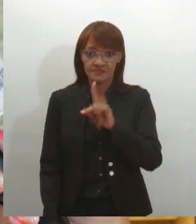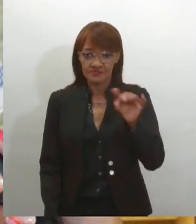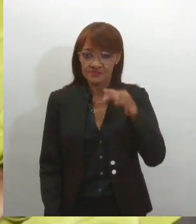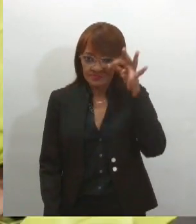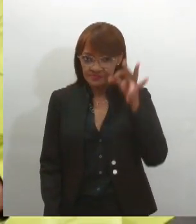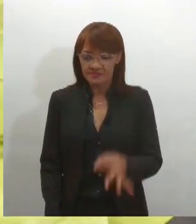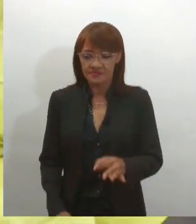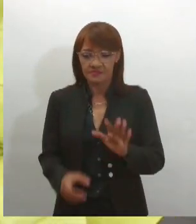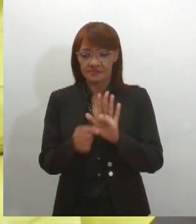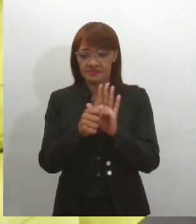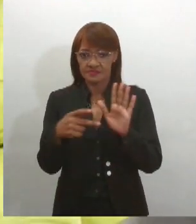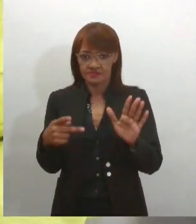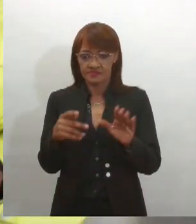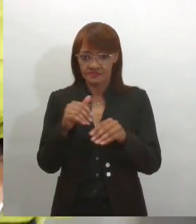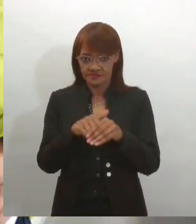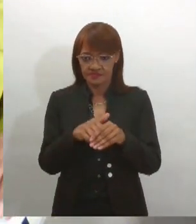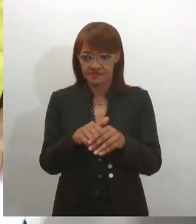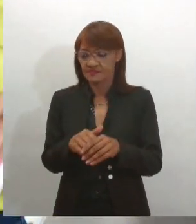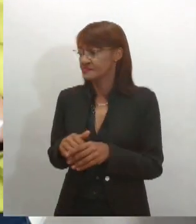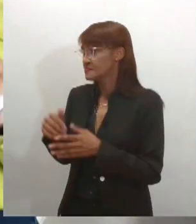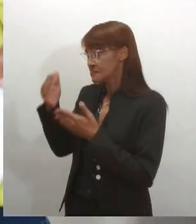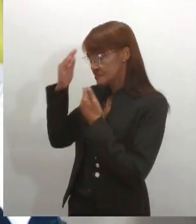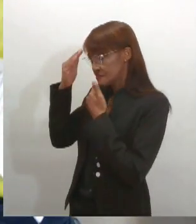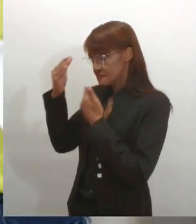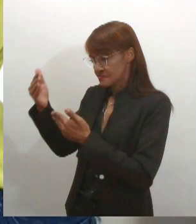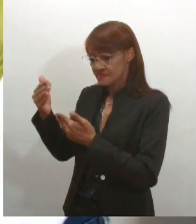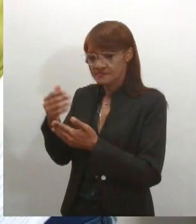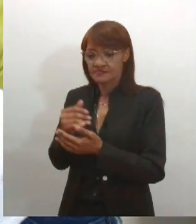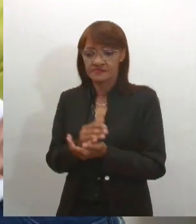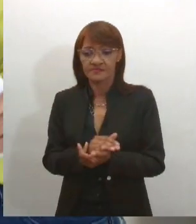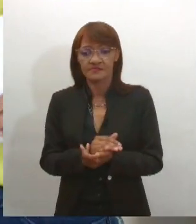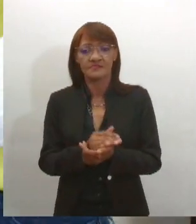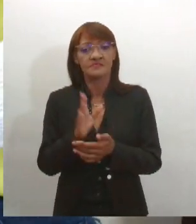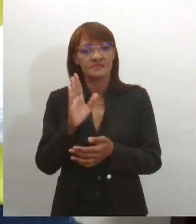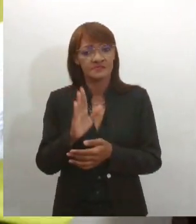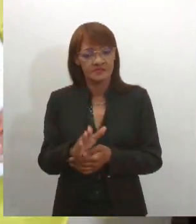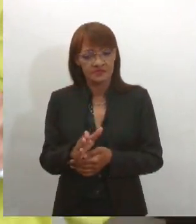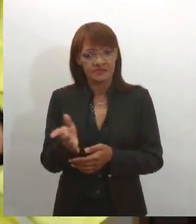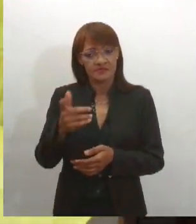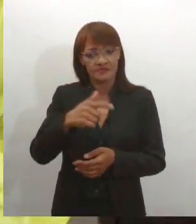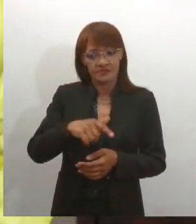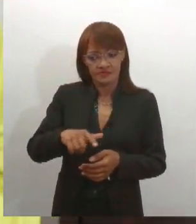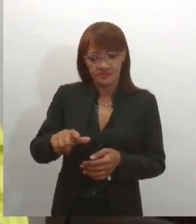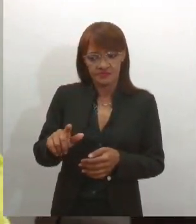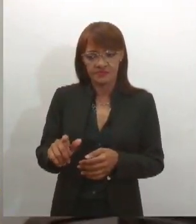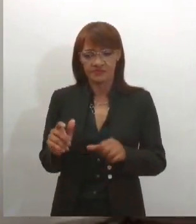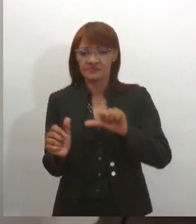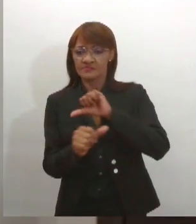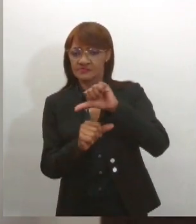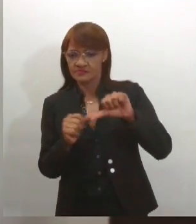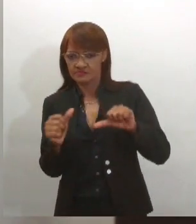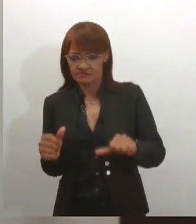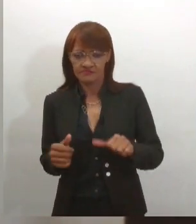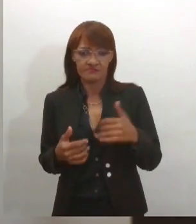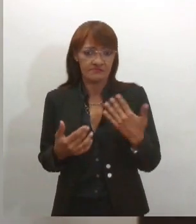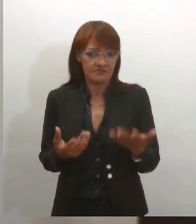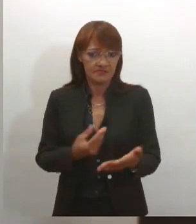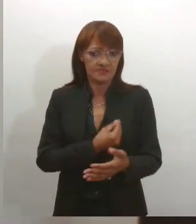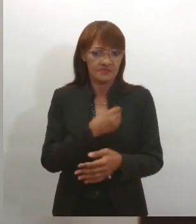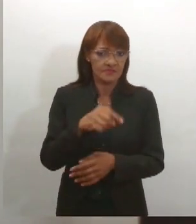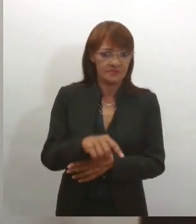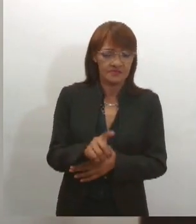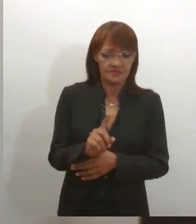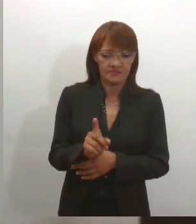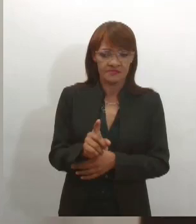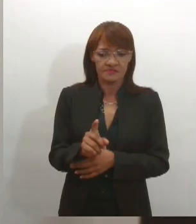é título muito obrigado Marcelo pelas informações só recapitulando fez essa mudança sabe que não vai estar aqui mudou de